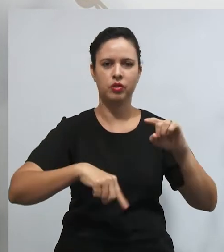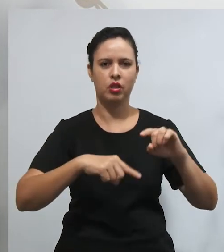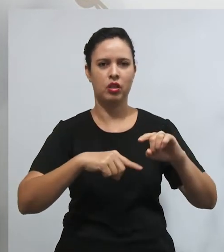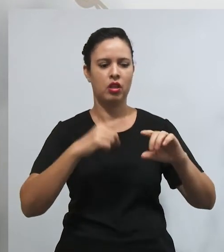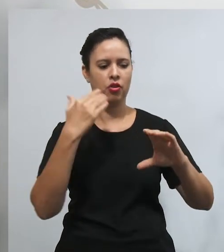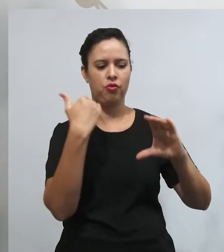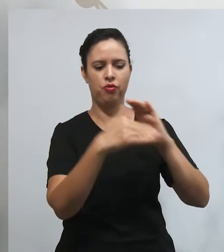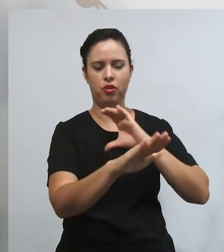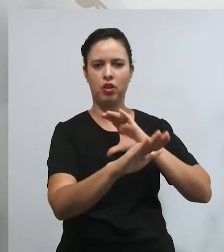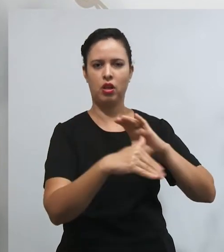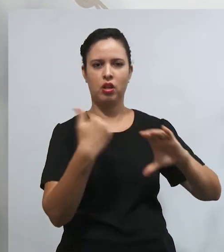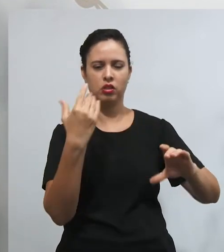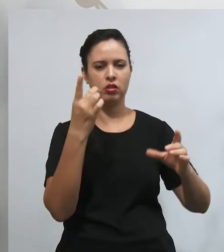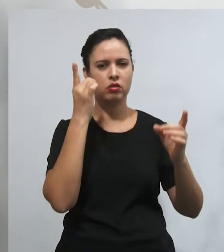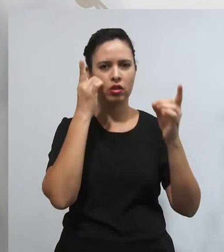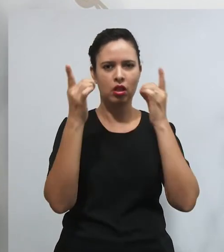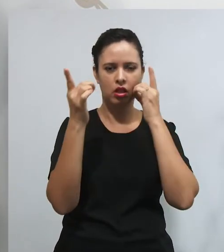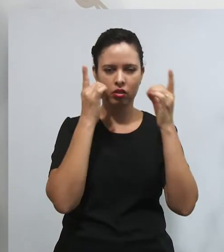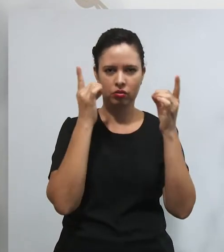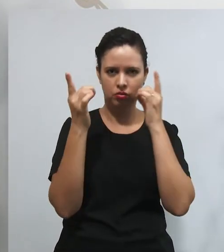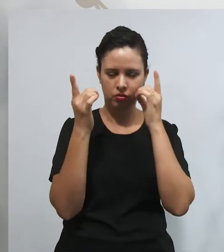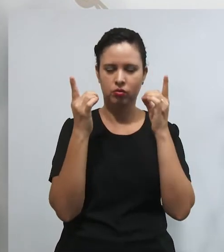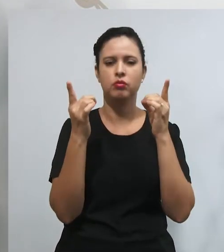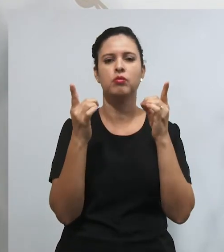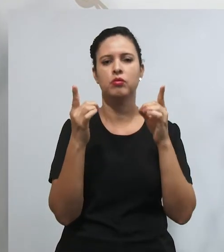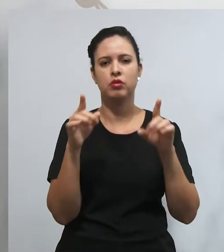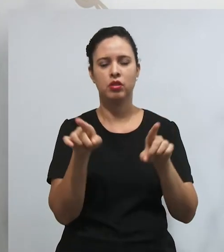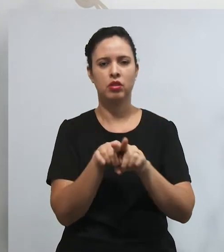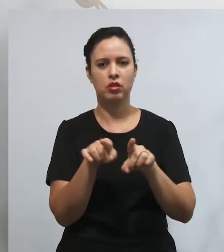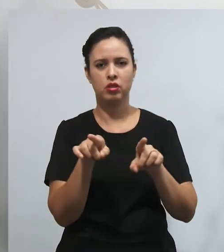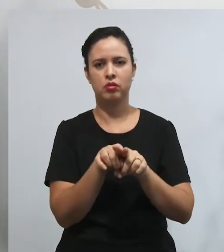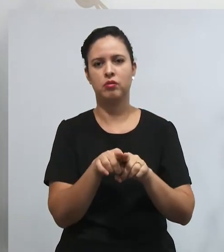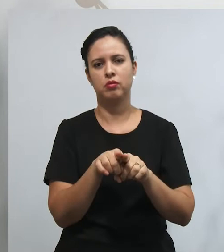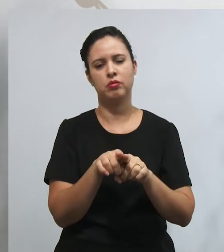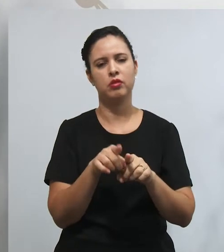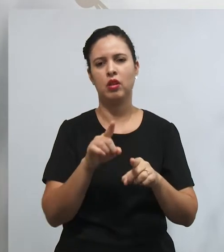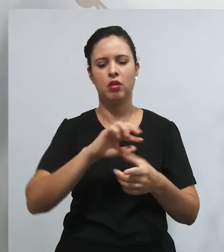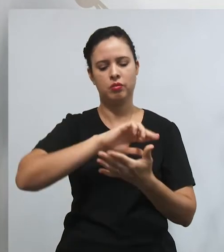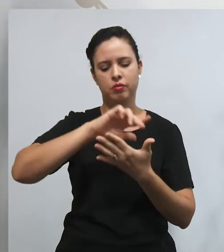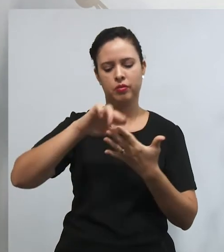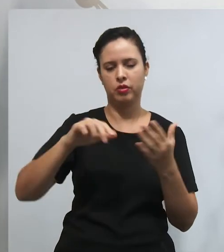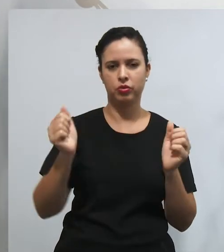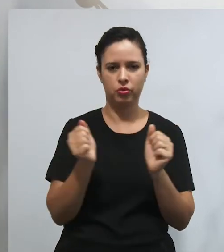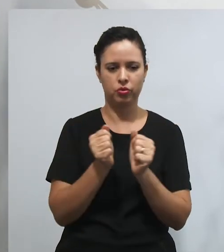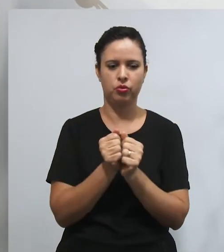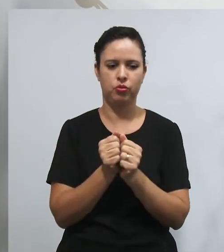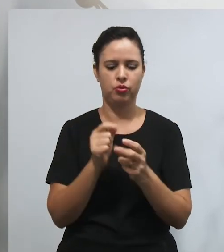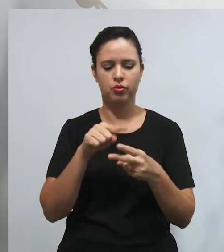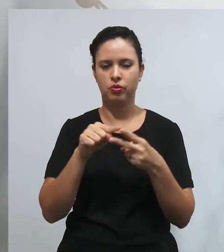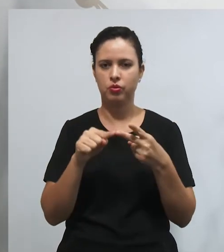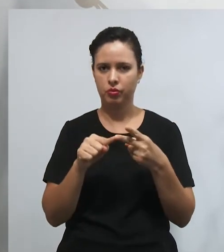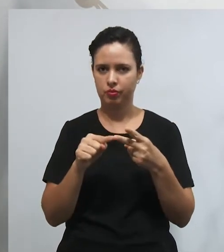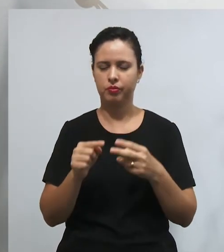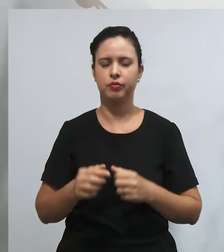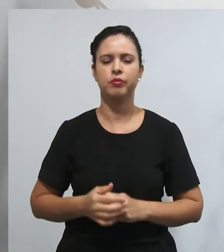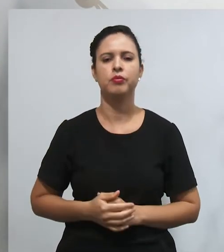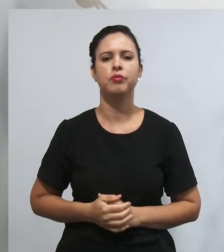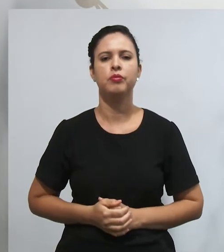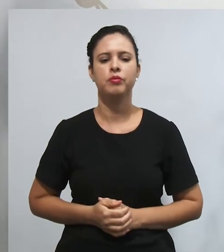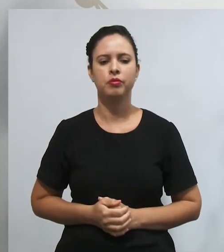essa classificação, dispositivo de entrada, saída e os dispositivos que acumulam as duas funções, dispositivo de entrada e saída ao mesmo